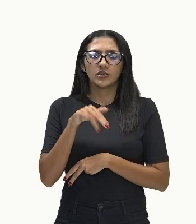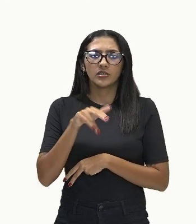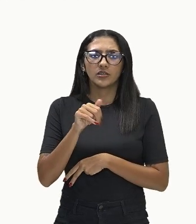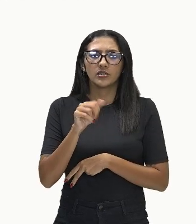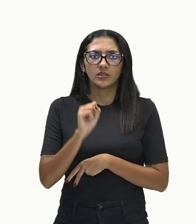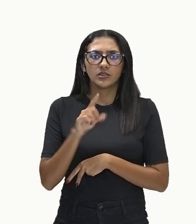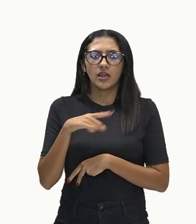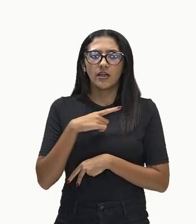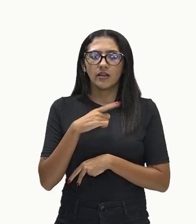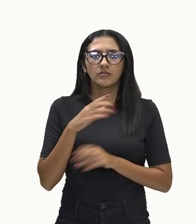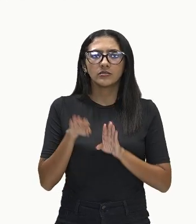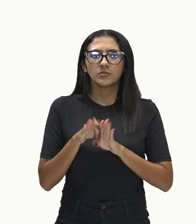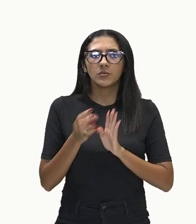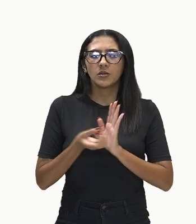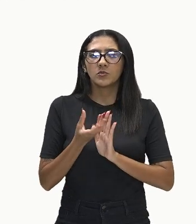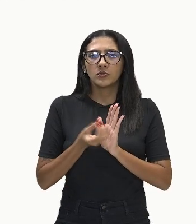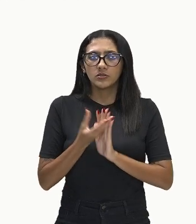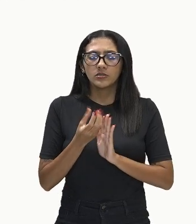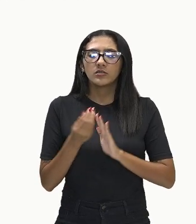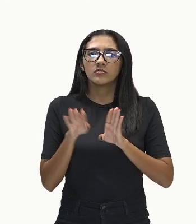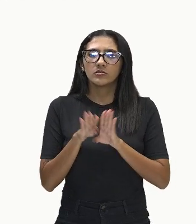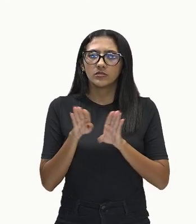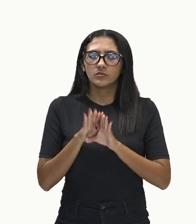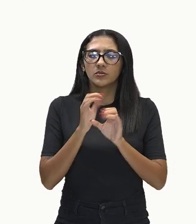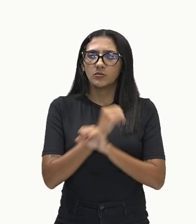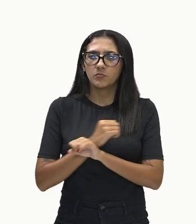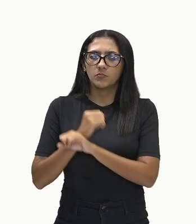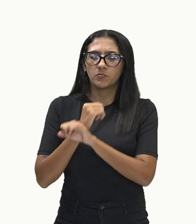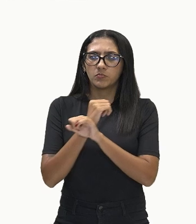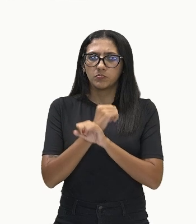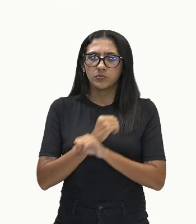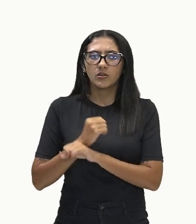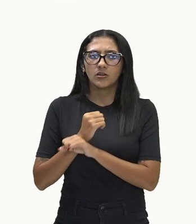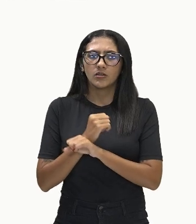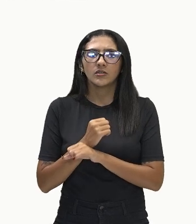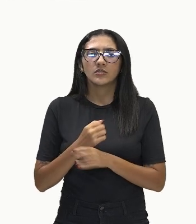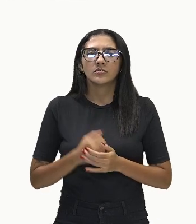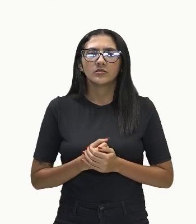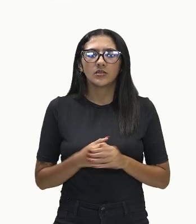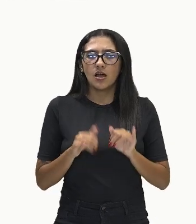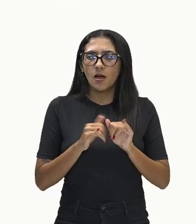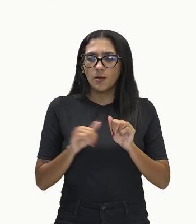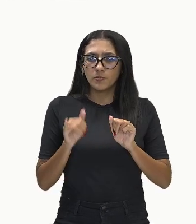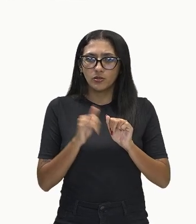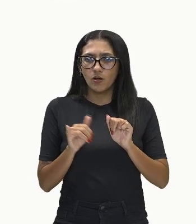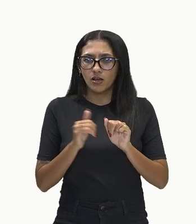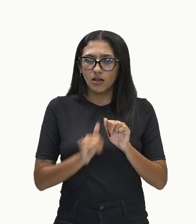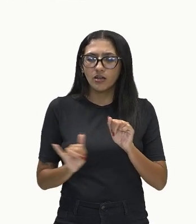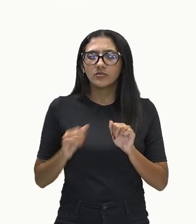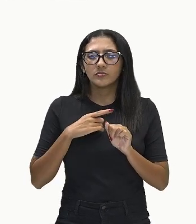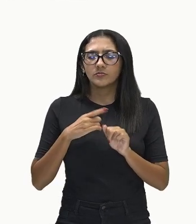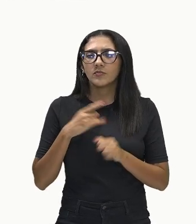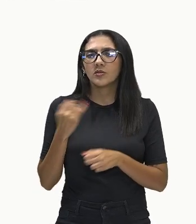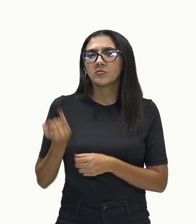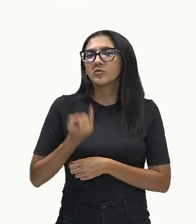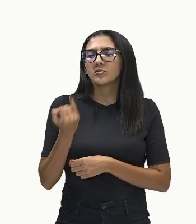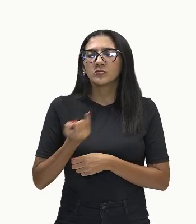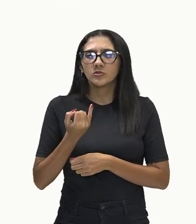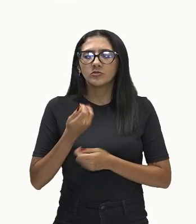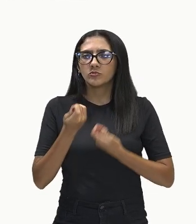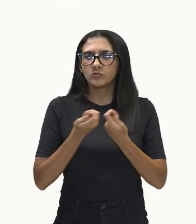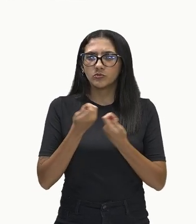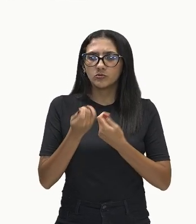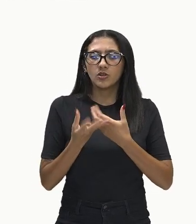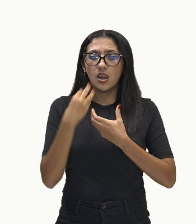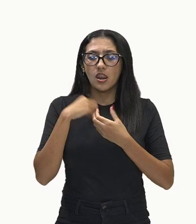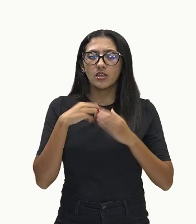processo a produção e manutenção dos aminoácidos, que são tão importantes dentro do funcionamento